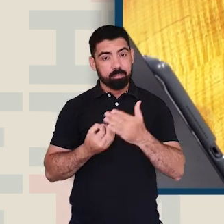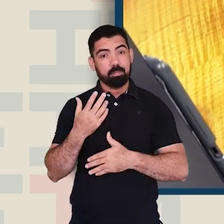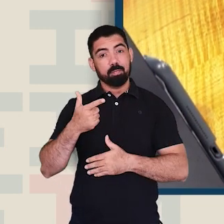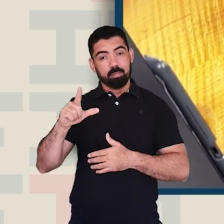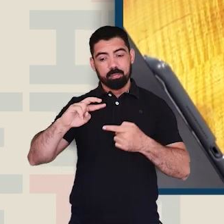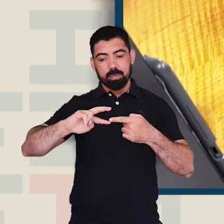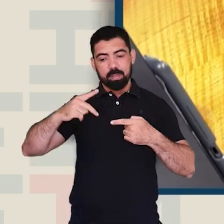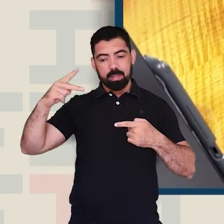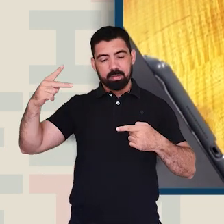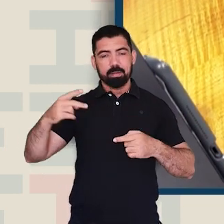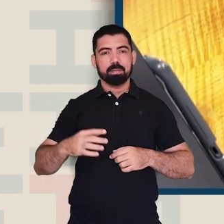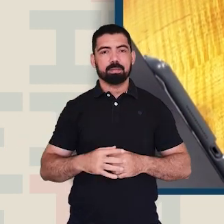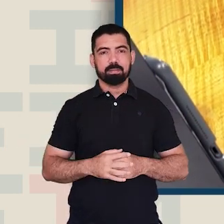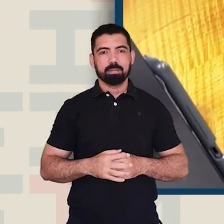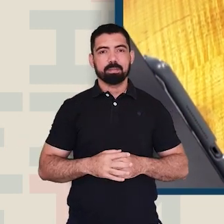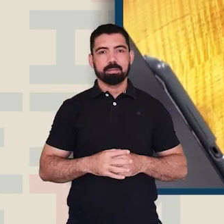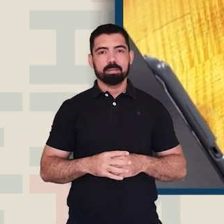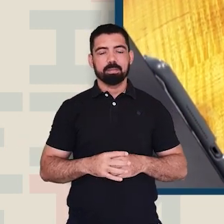Então,